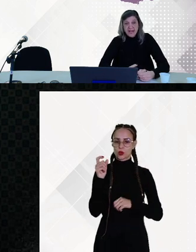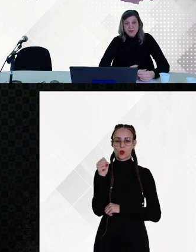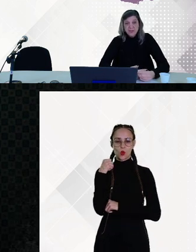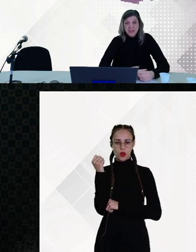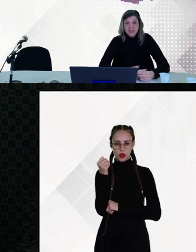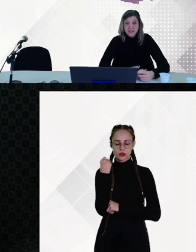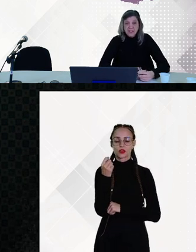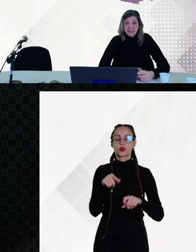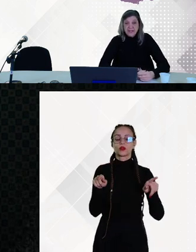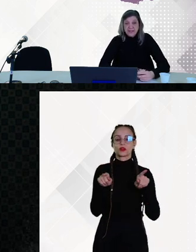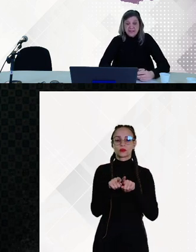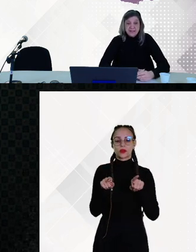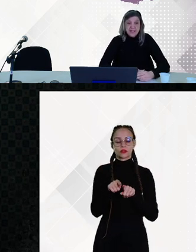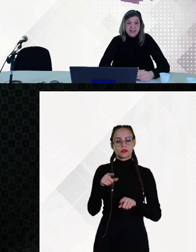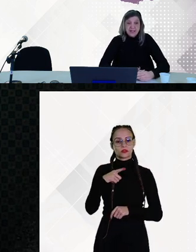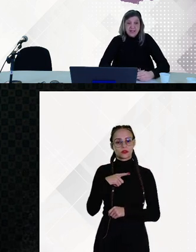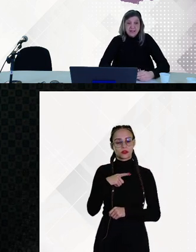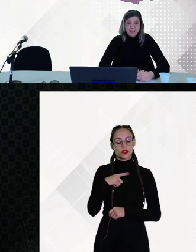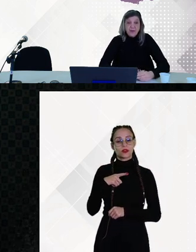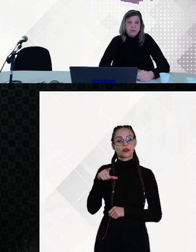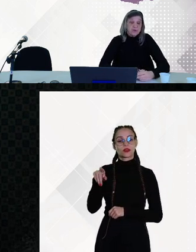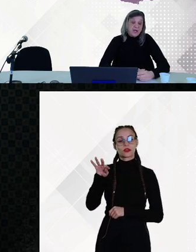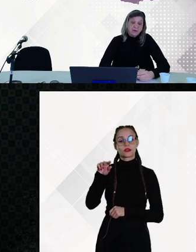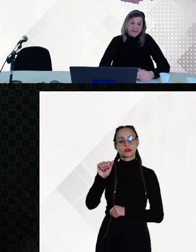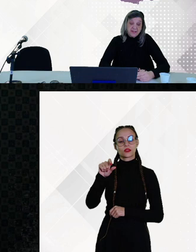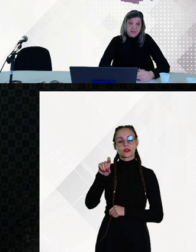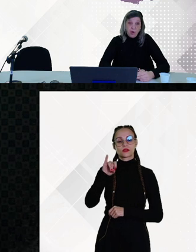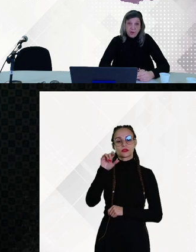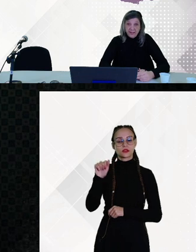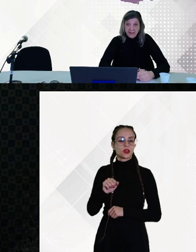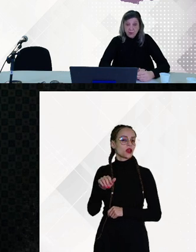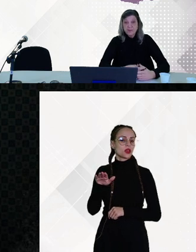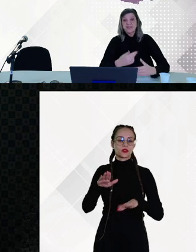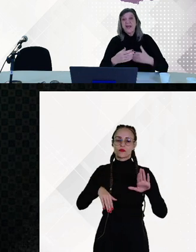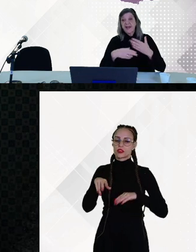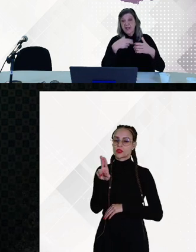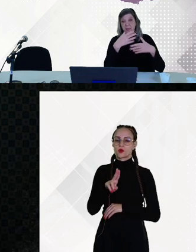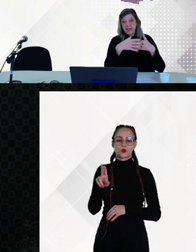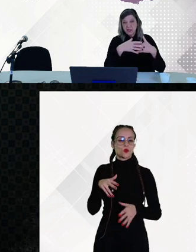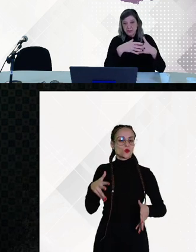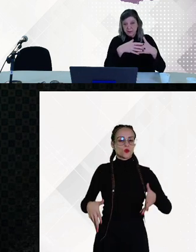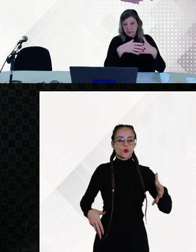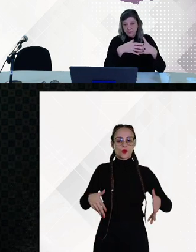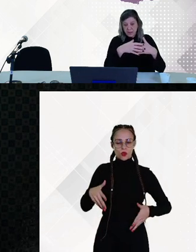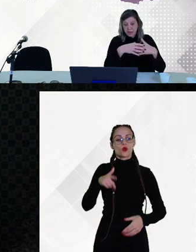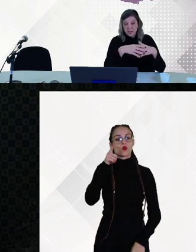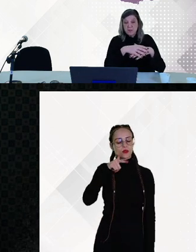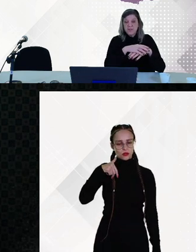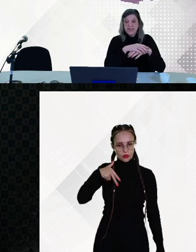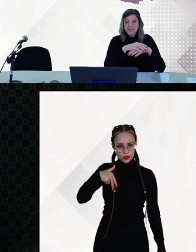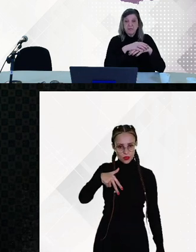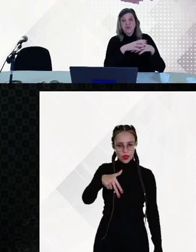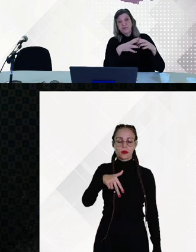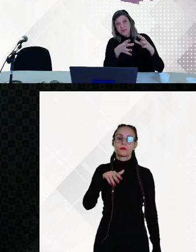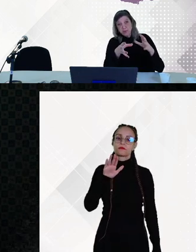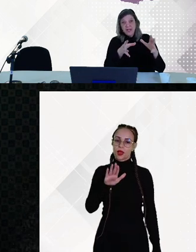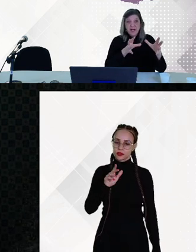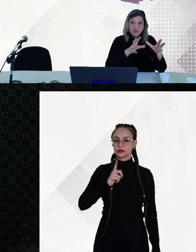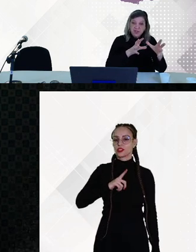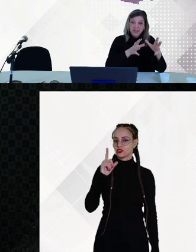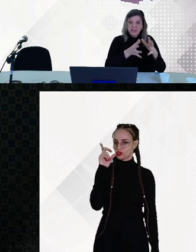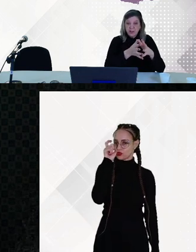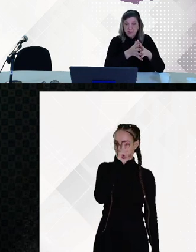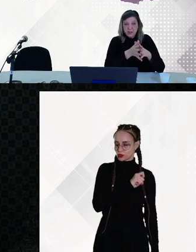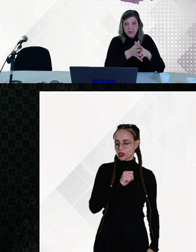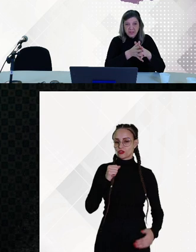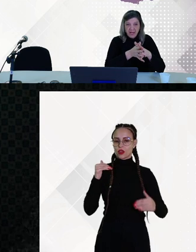Muitos casos de ataxia, não é usado cadeira de roda, ele consegue a marcha, tá? Mas ele tem uma dificuldade